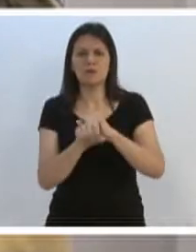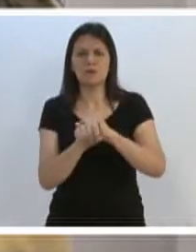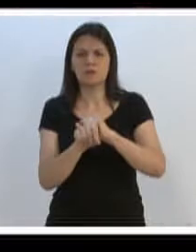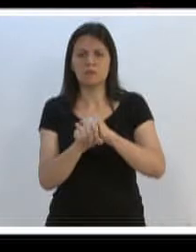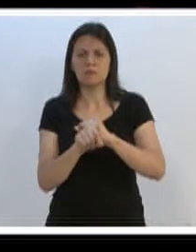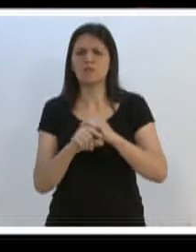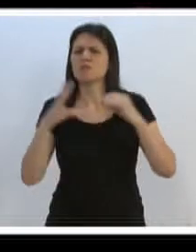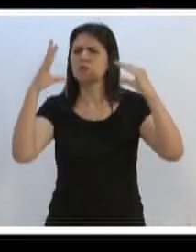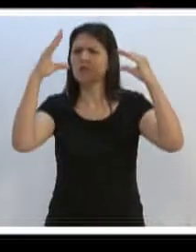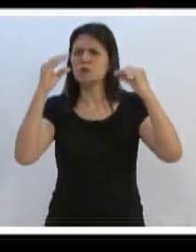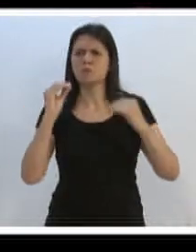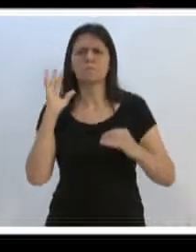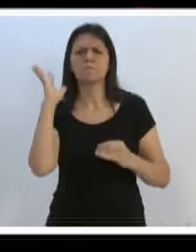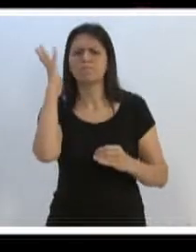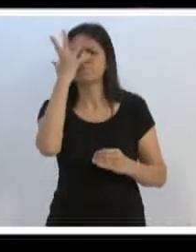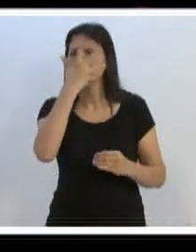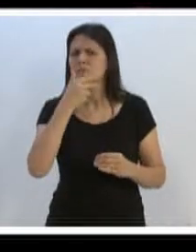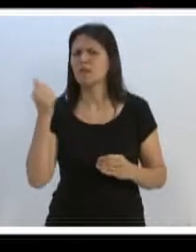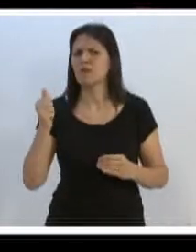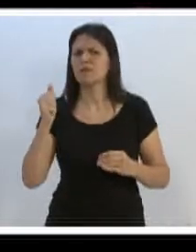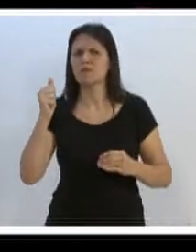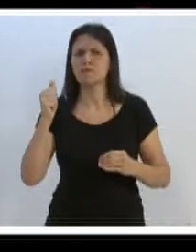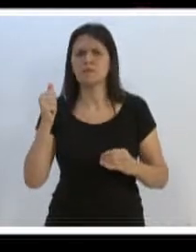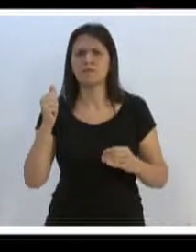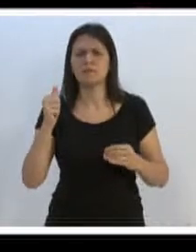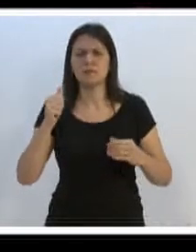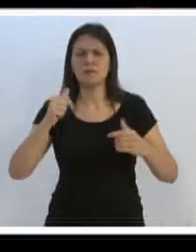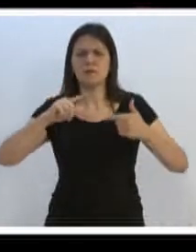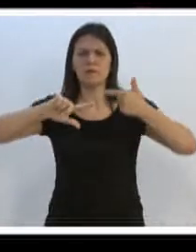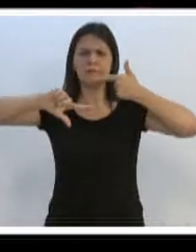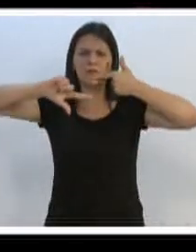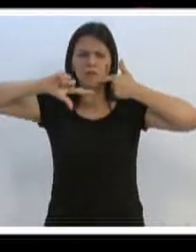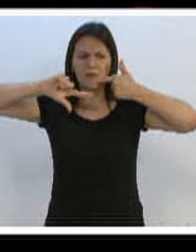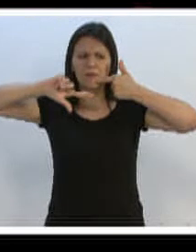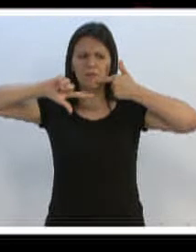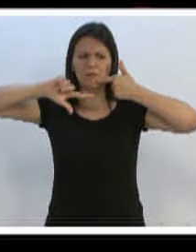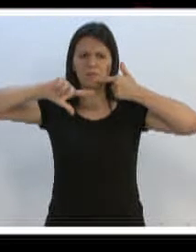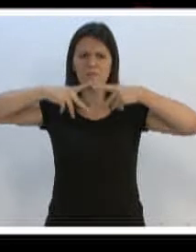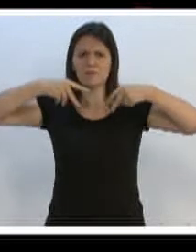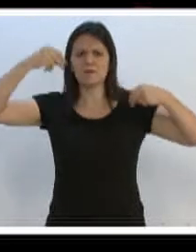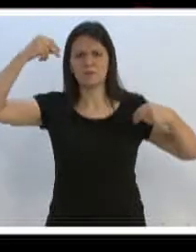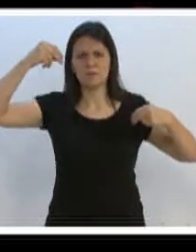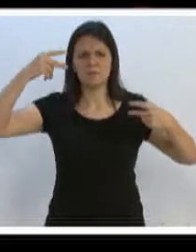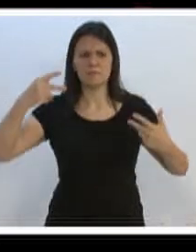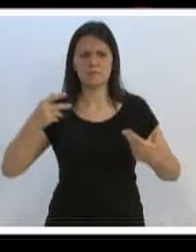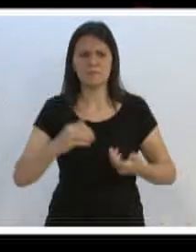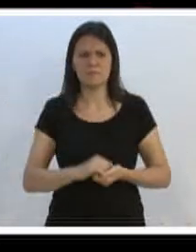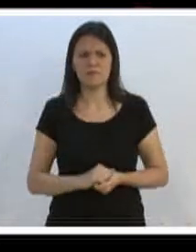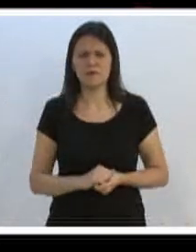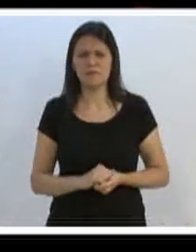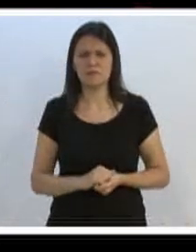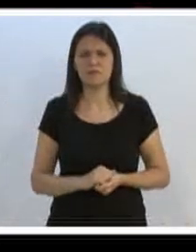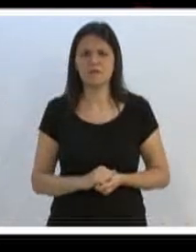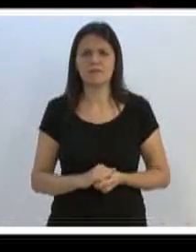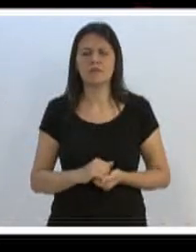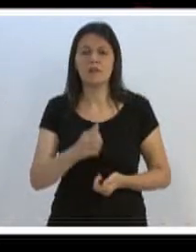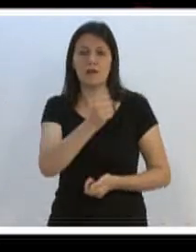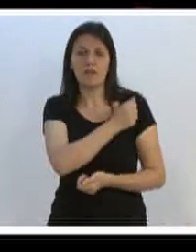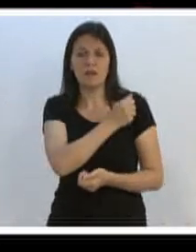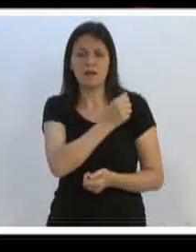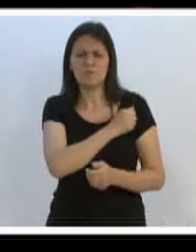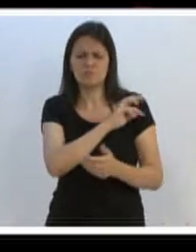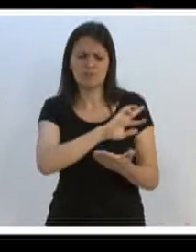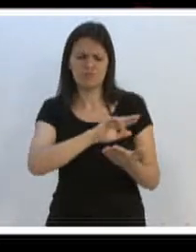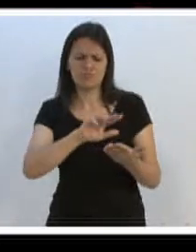magnífica, a apresentação da Banda no Teatro Carlos Gomes. São alunos e professores de várias escolas. Quero cumprimentar a todos